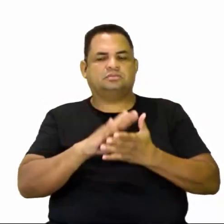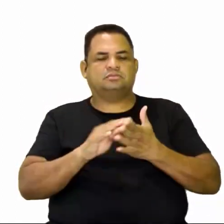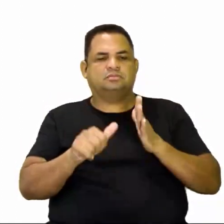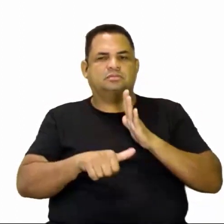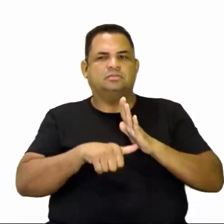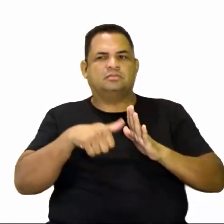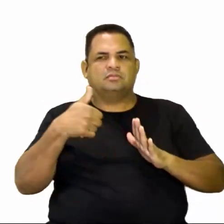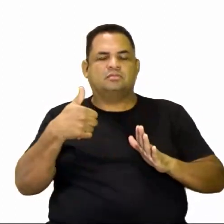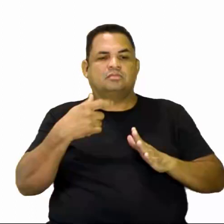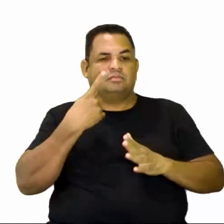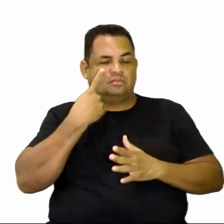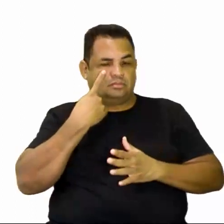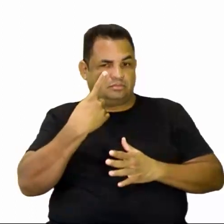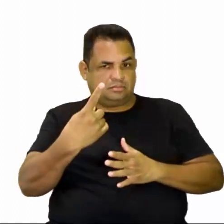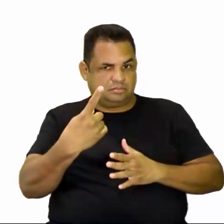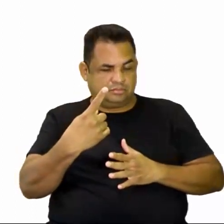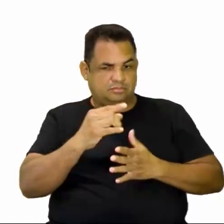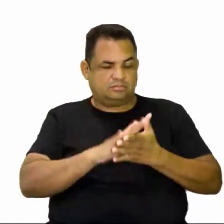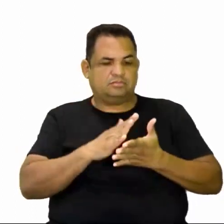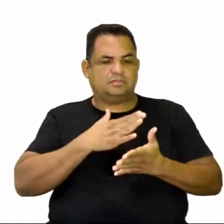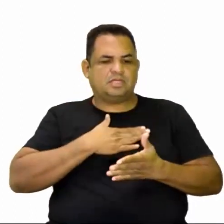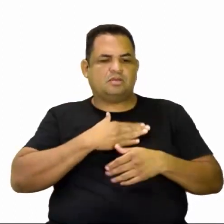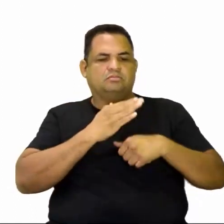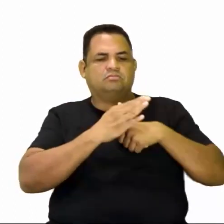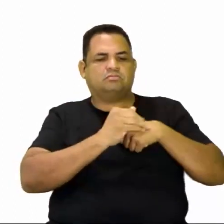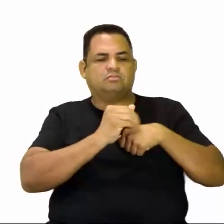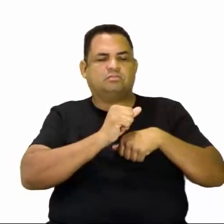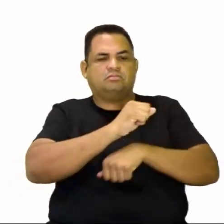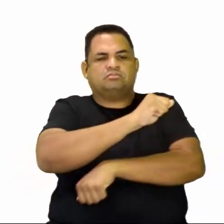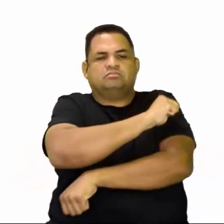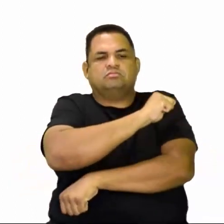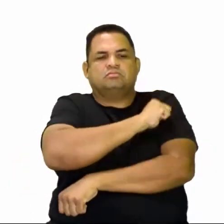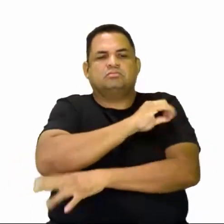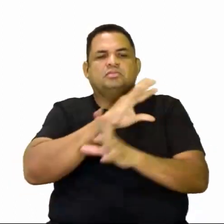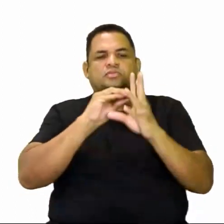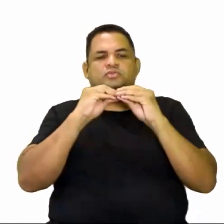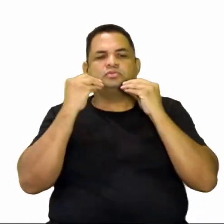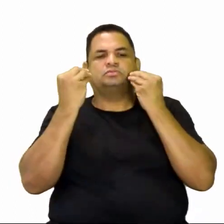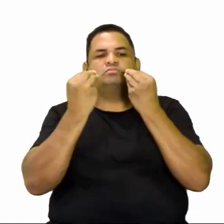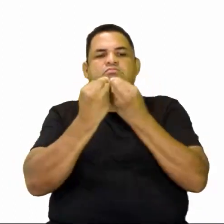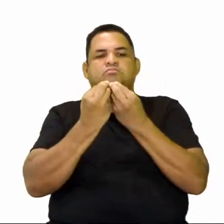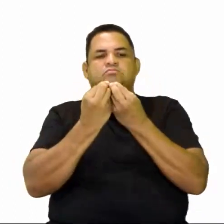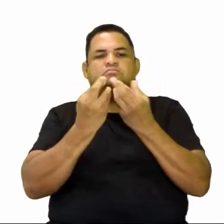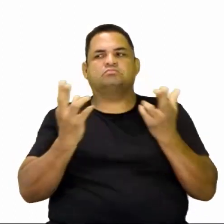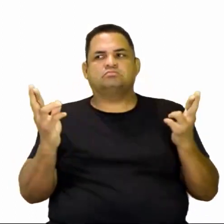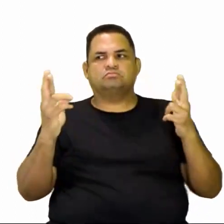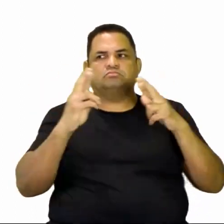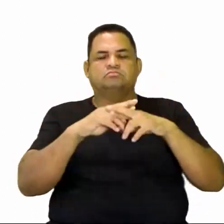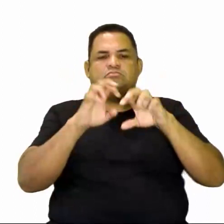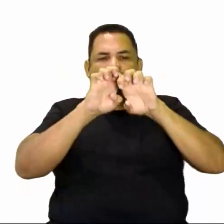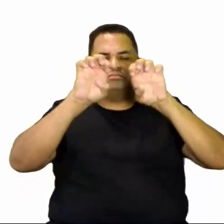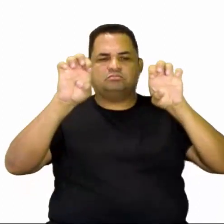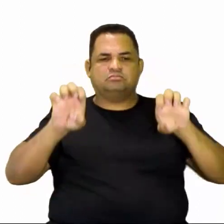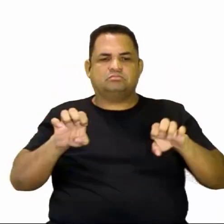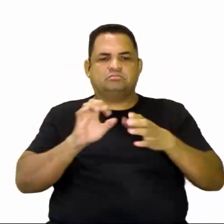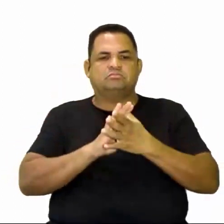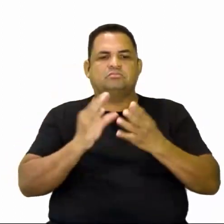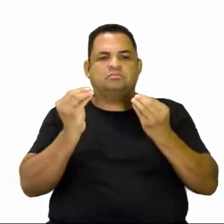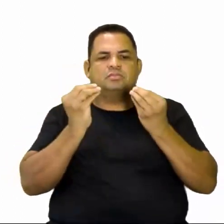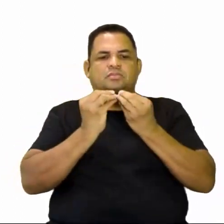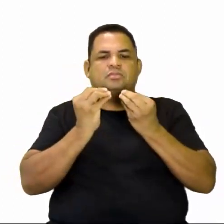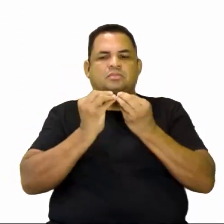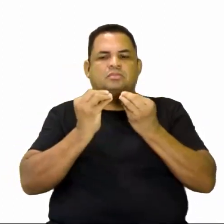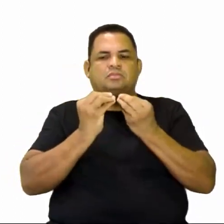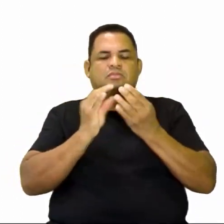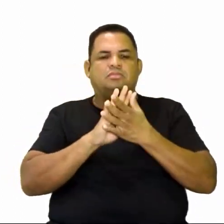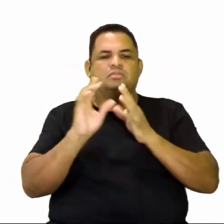primeiro, observe, meu caro aluno, as substâncias que estão reagindo, a estrutura molecular de cada uma. Nós